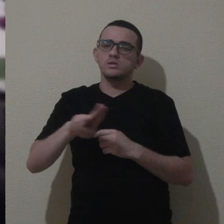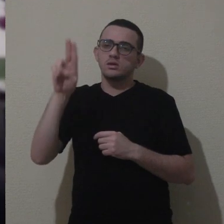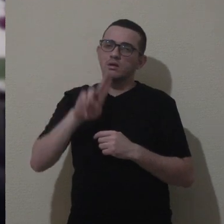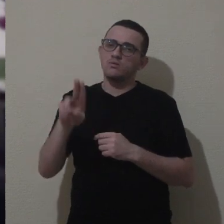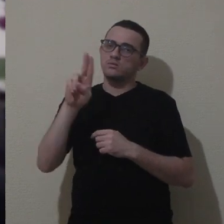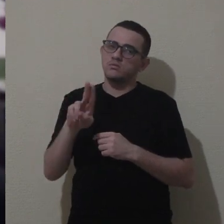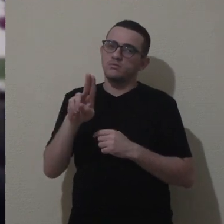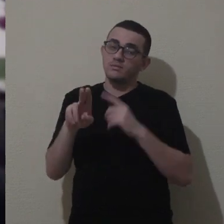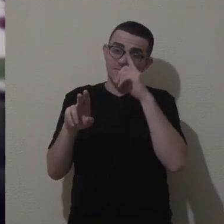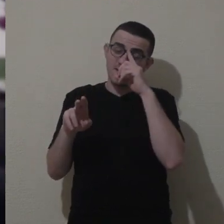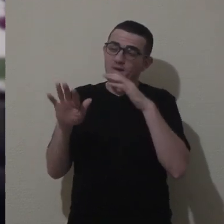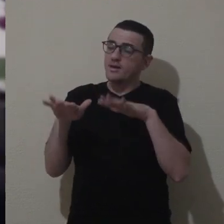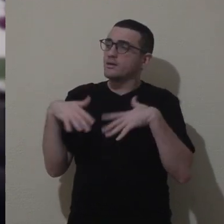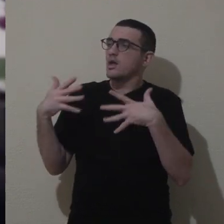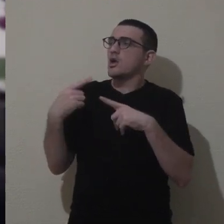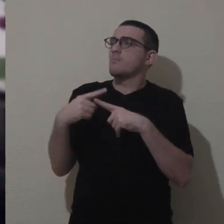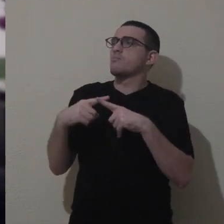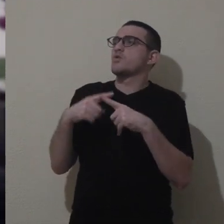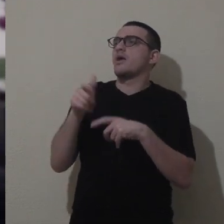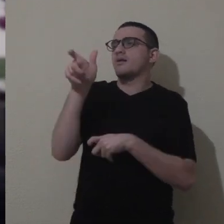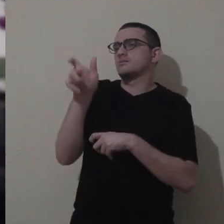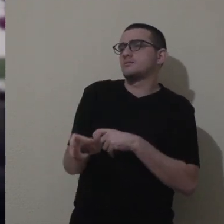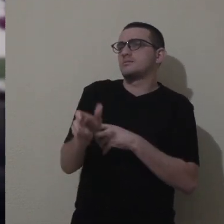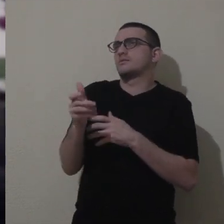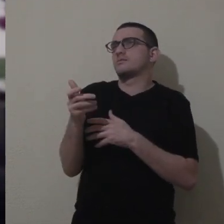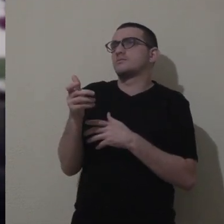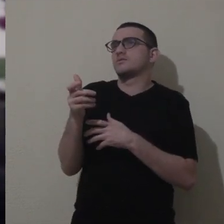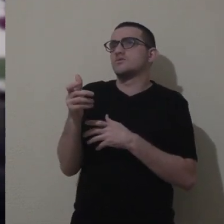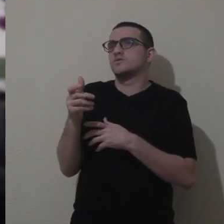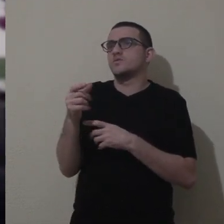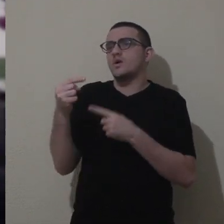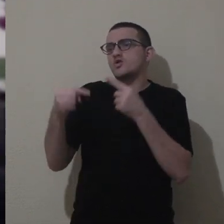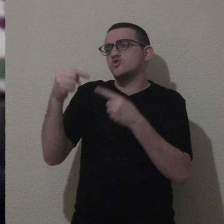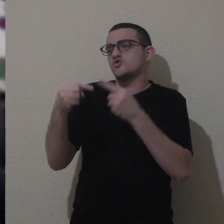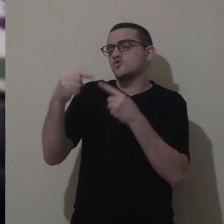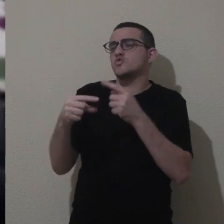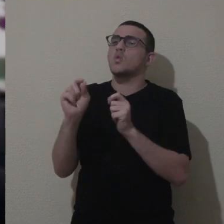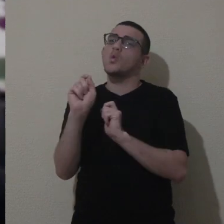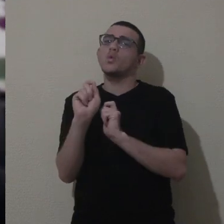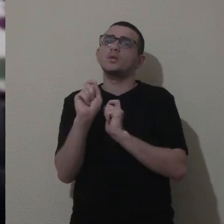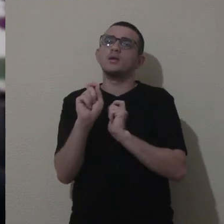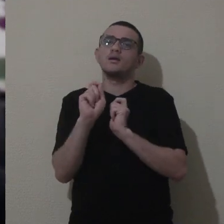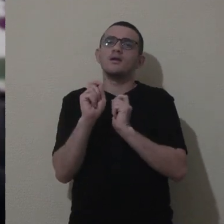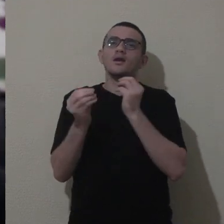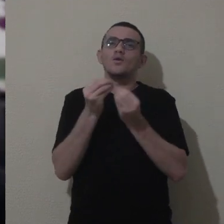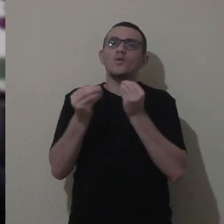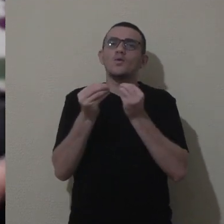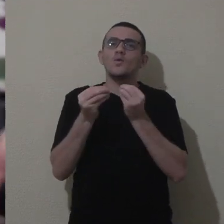usar. Então, tanto que muitas vezes as pessoas discutem sobre